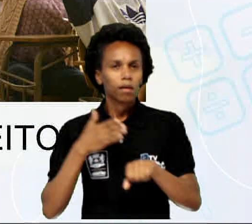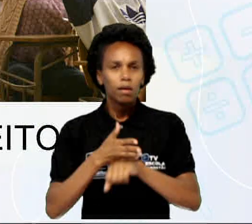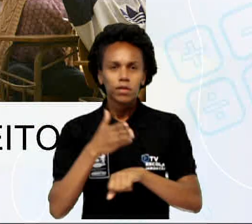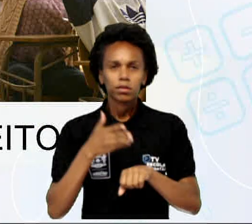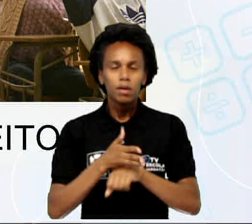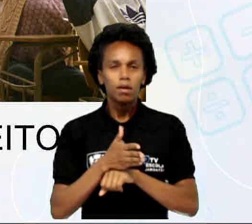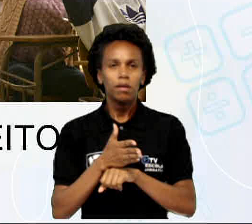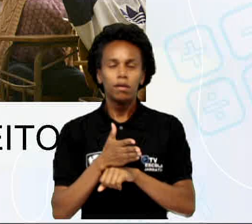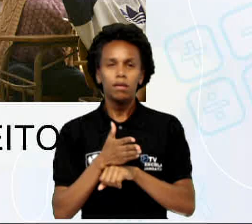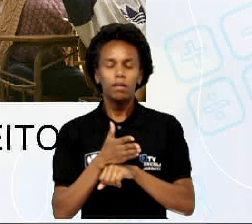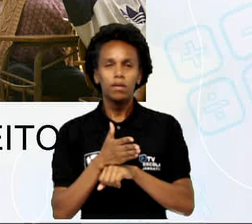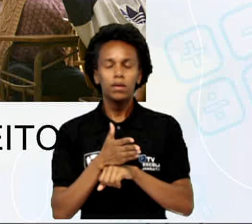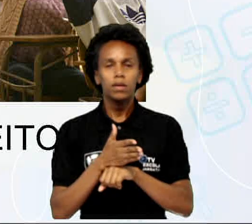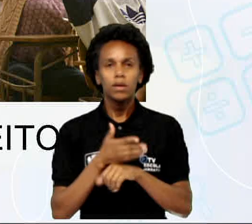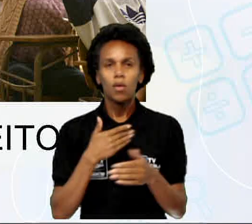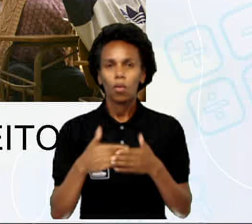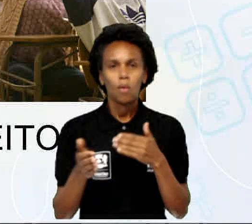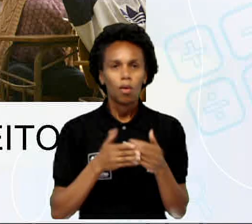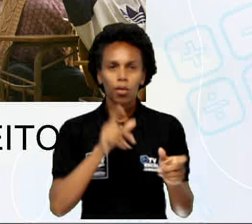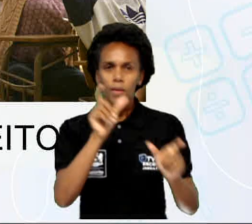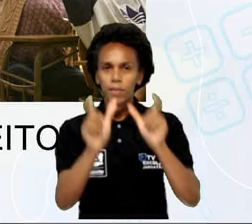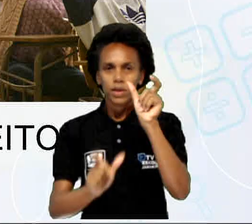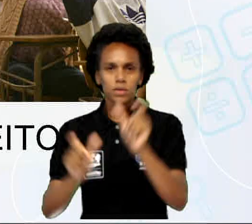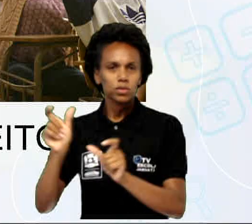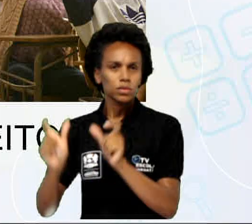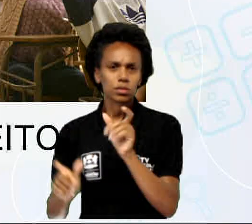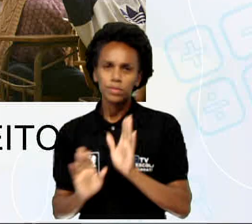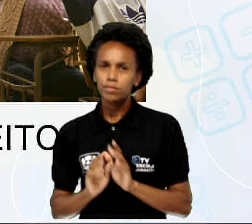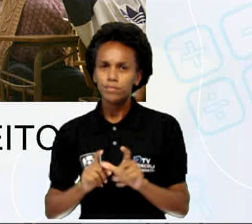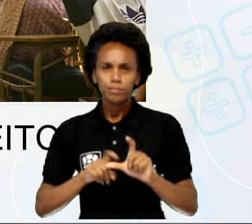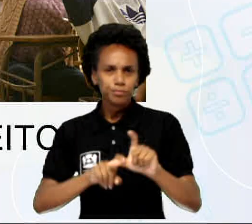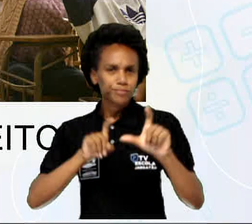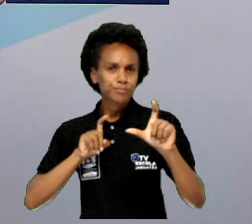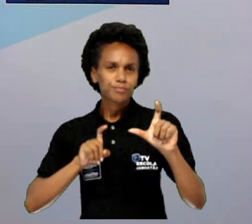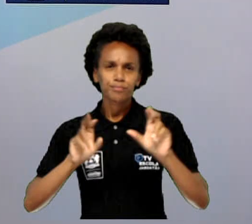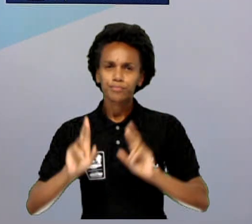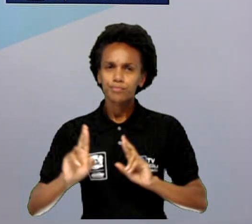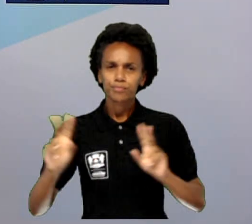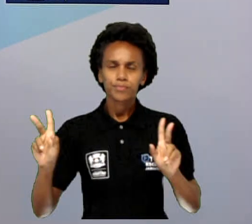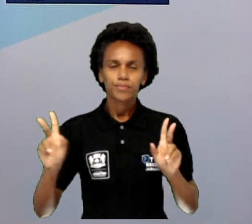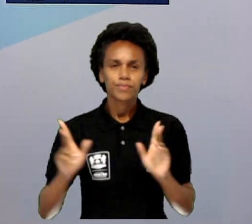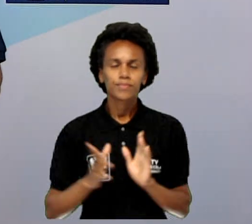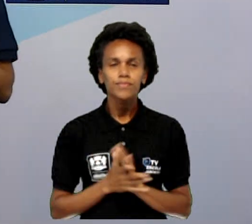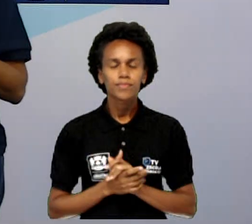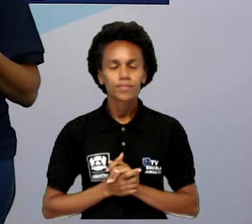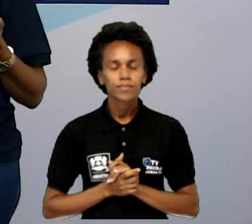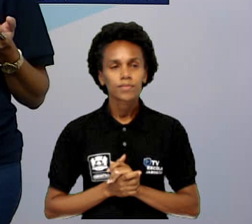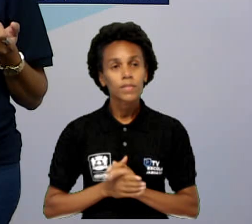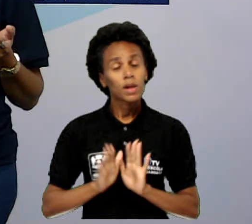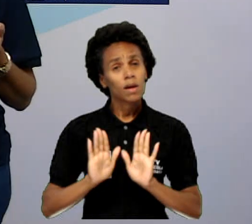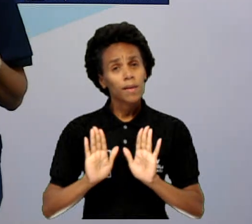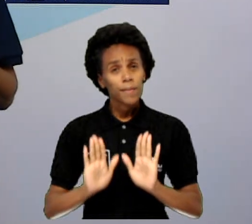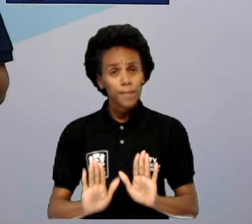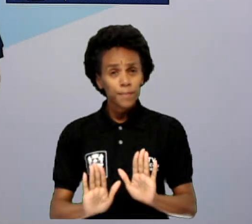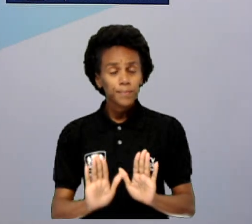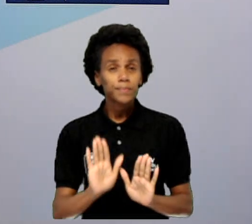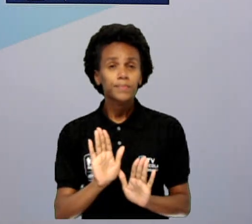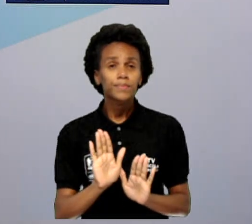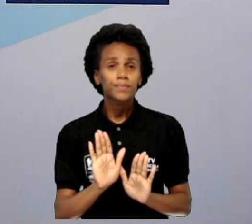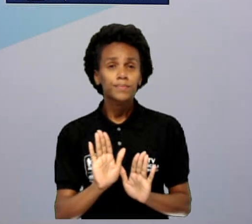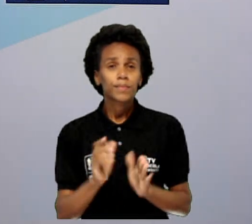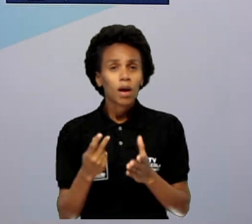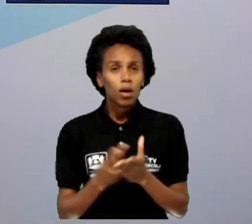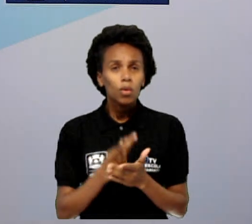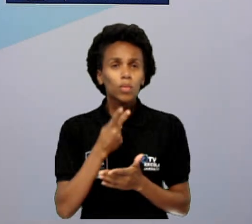diferenças. Mas ainda acontecem coisas em pleno século XXI, como essa da primeira foto ali, ó, uma